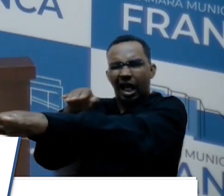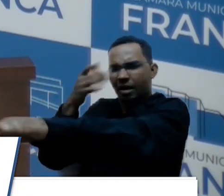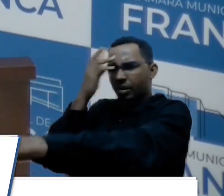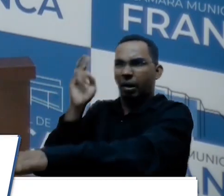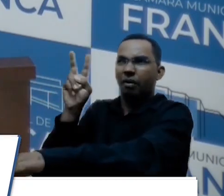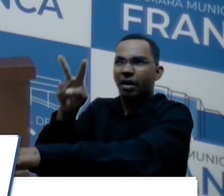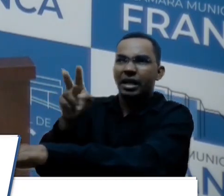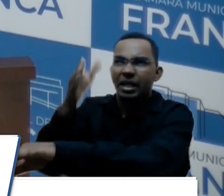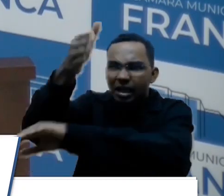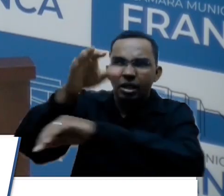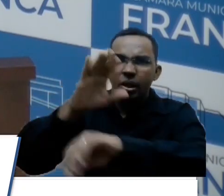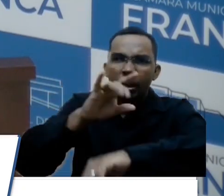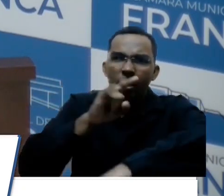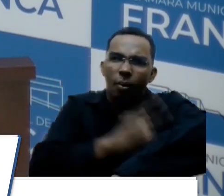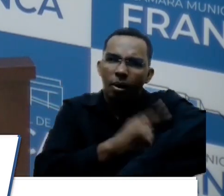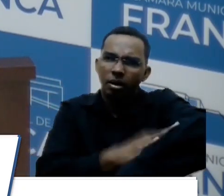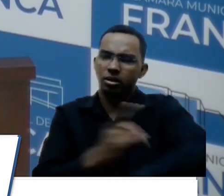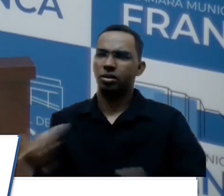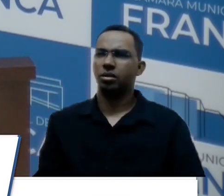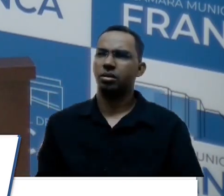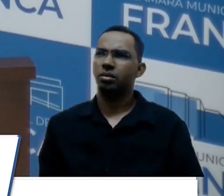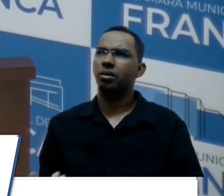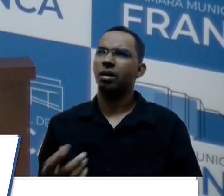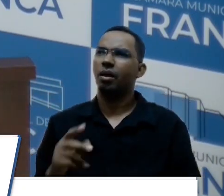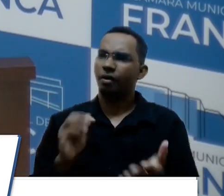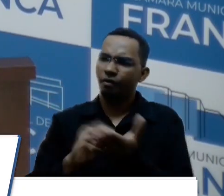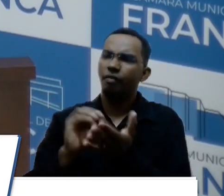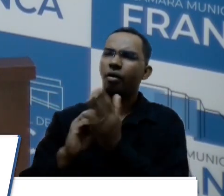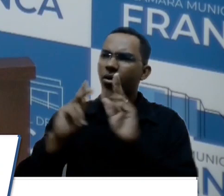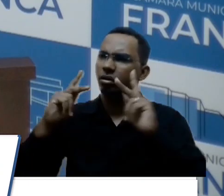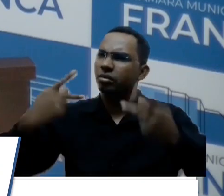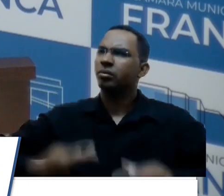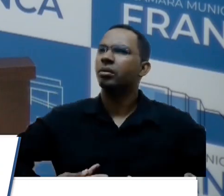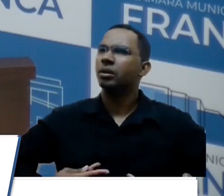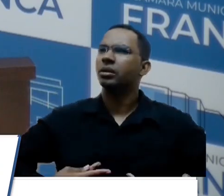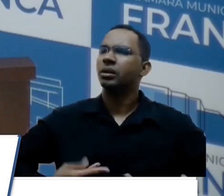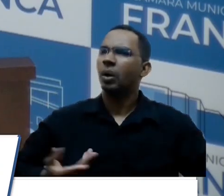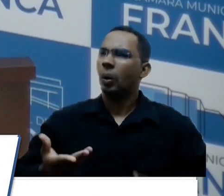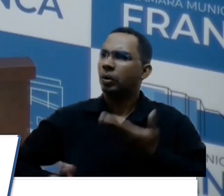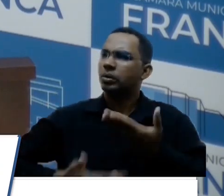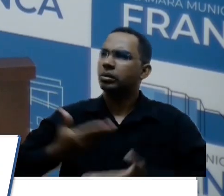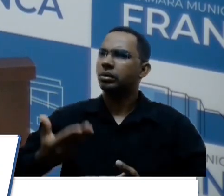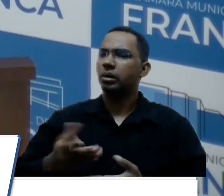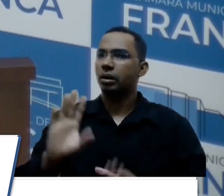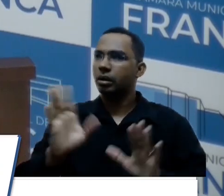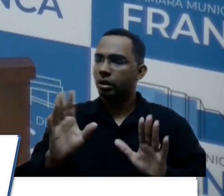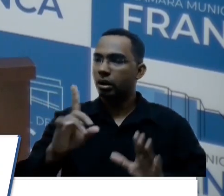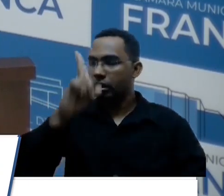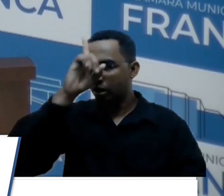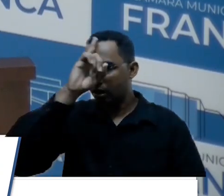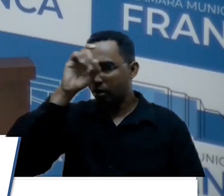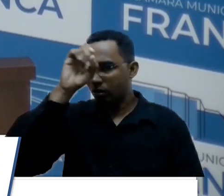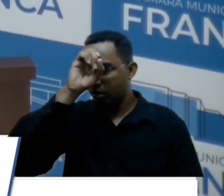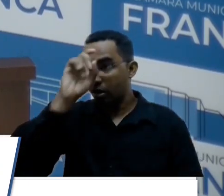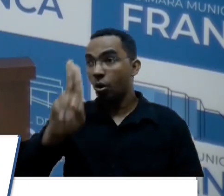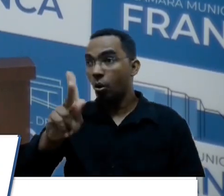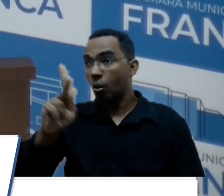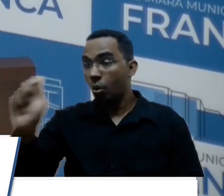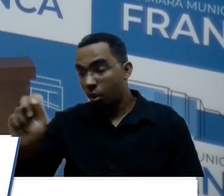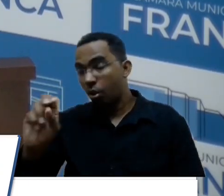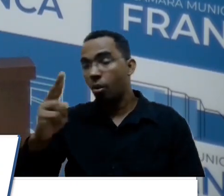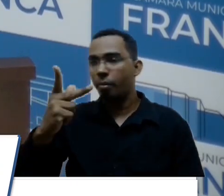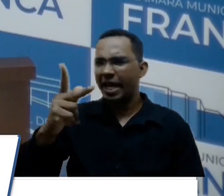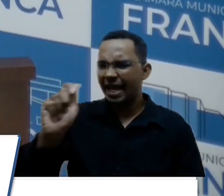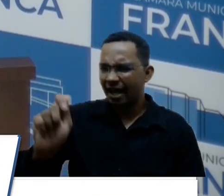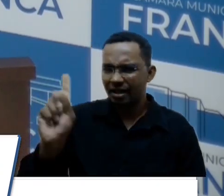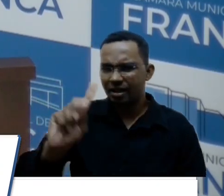banheiro. É desumano o tratamento. Não que a UPA ou os prontos-socorros não estejam em